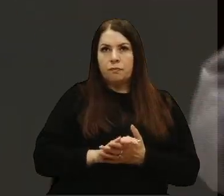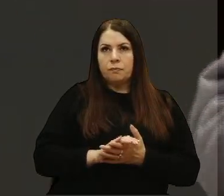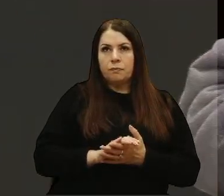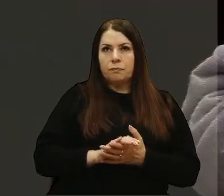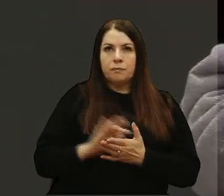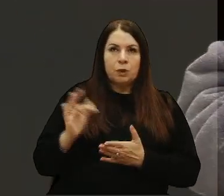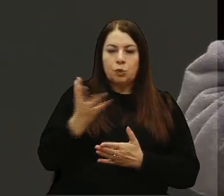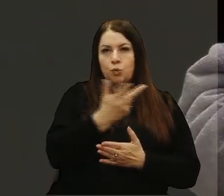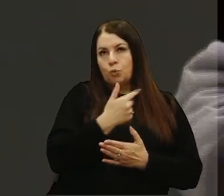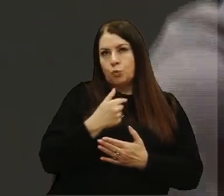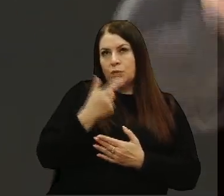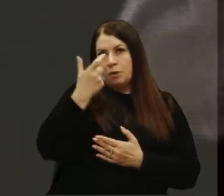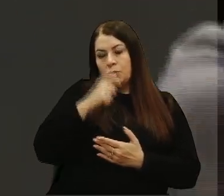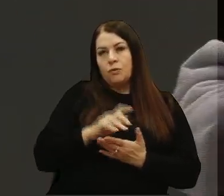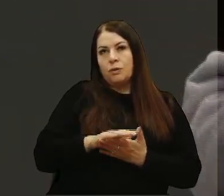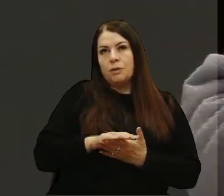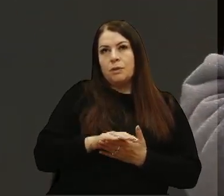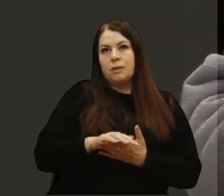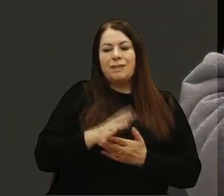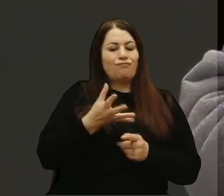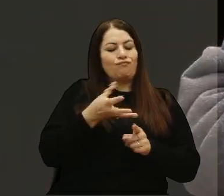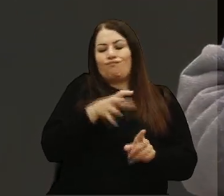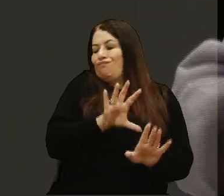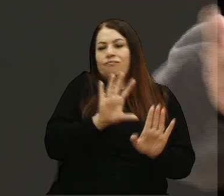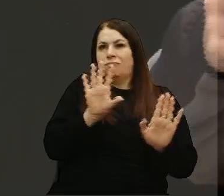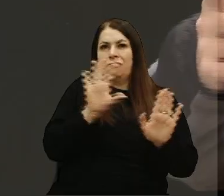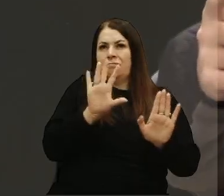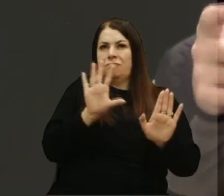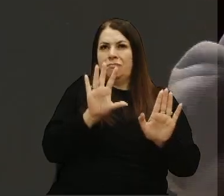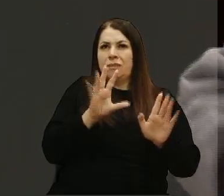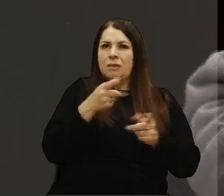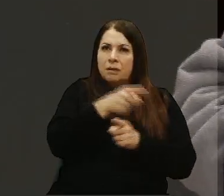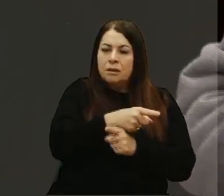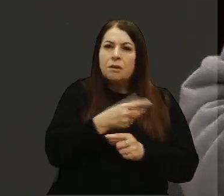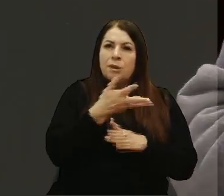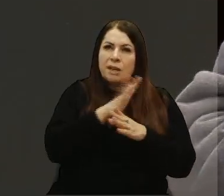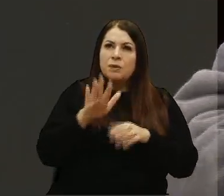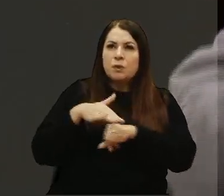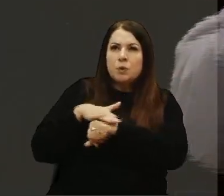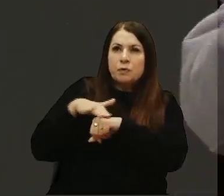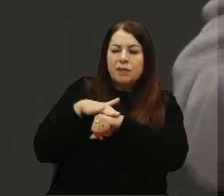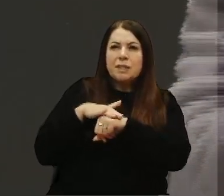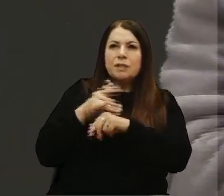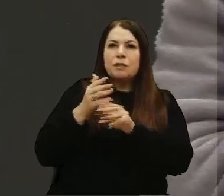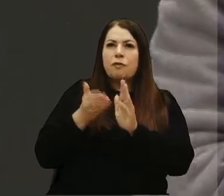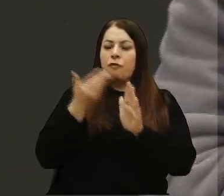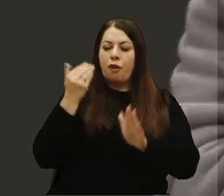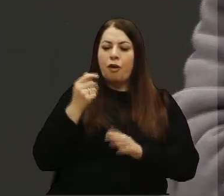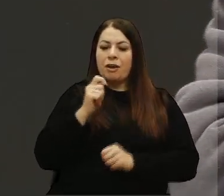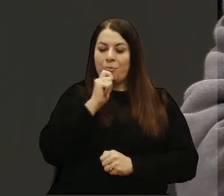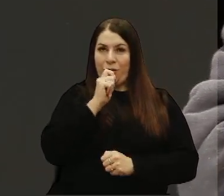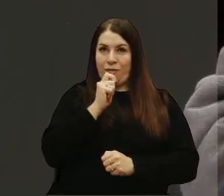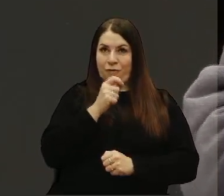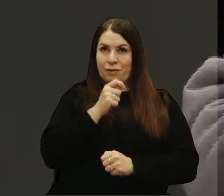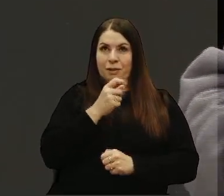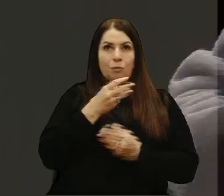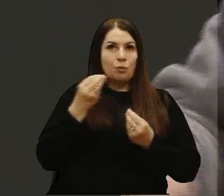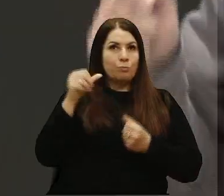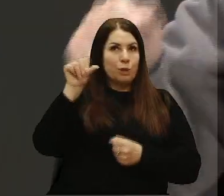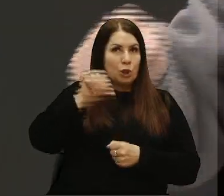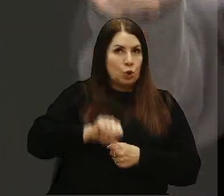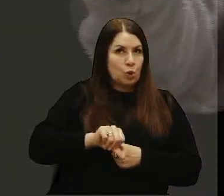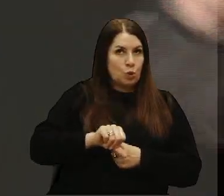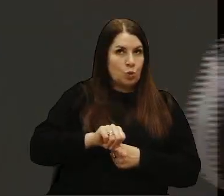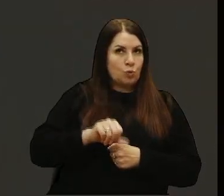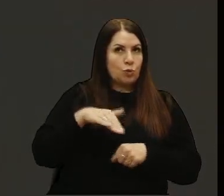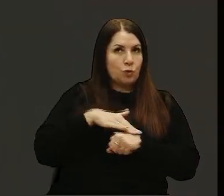comunga. É uma opinião que se repudia. Porque muitas vezes nós conversamos coisas fora dos microfones que são muito piores do que aquilo